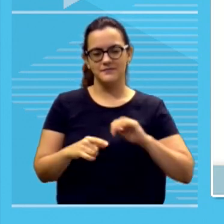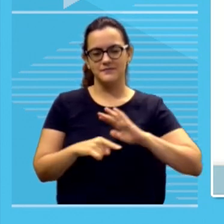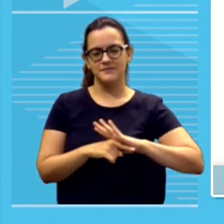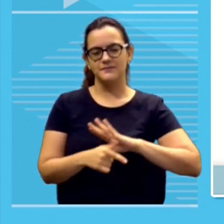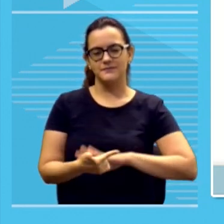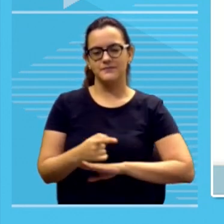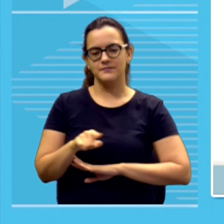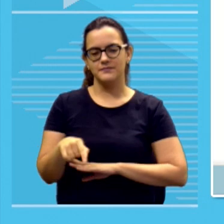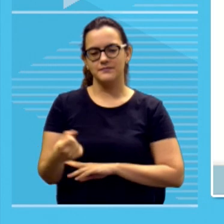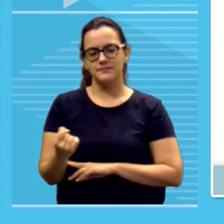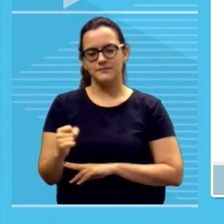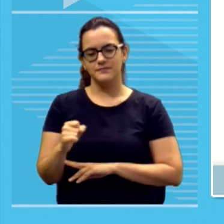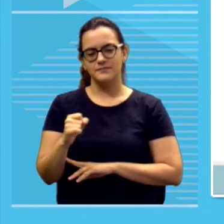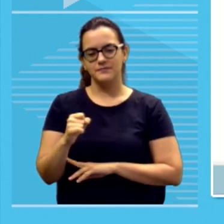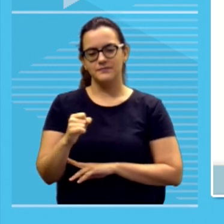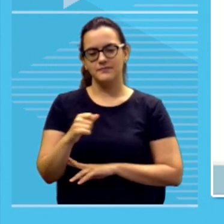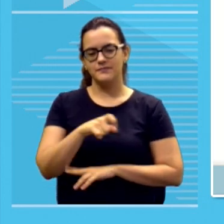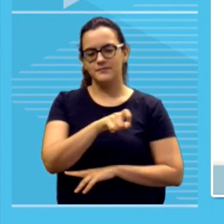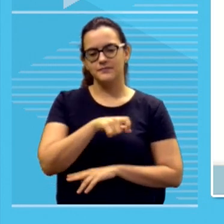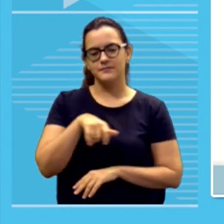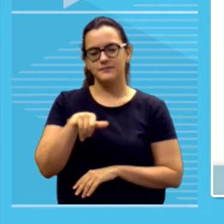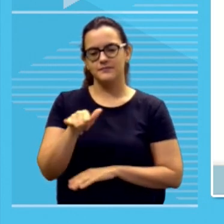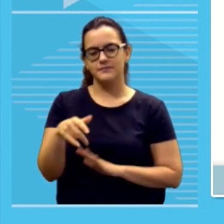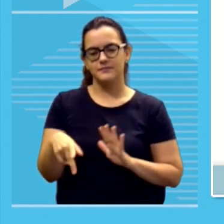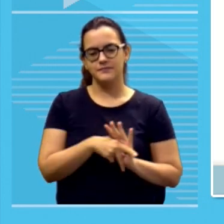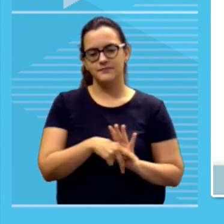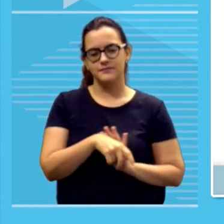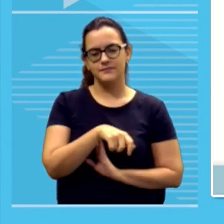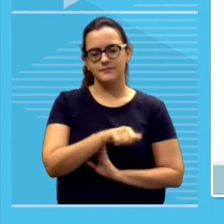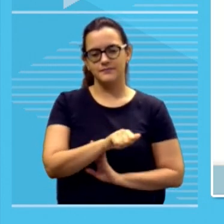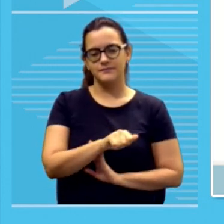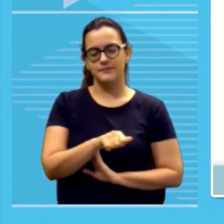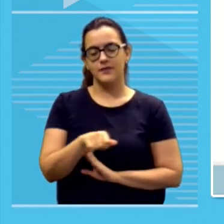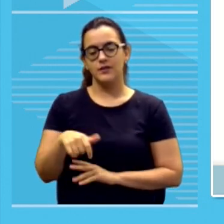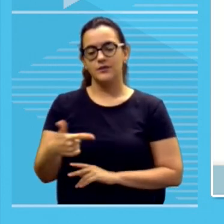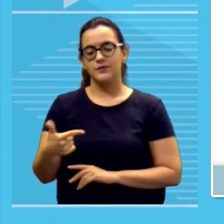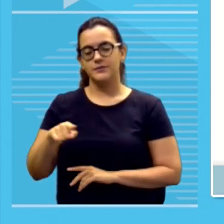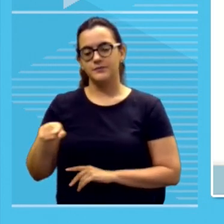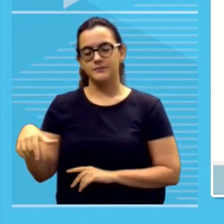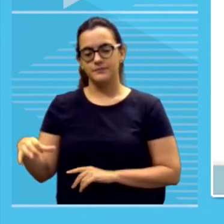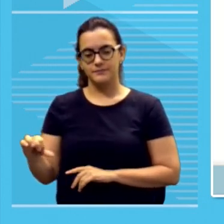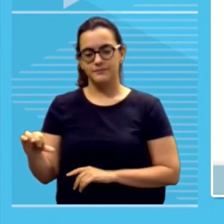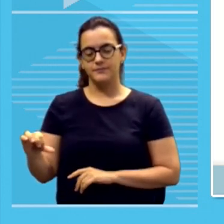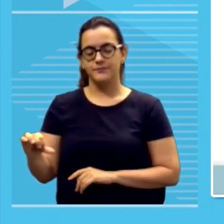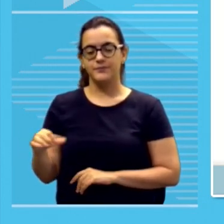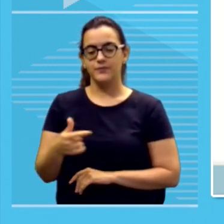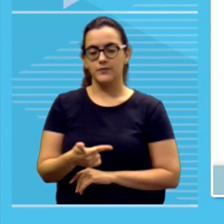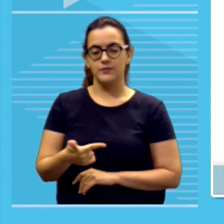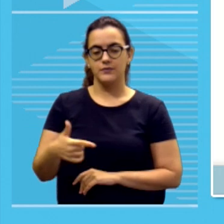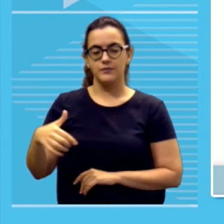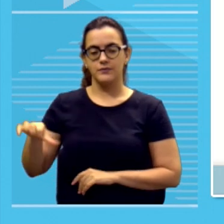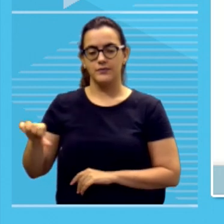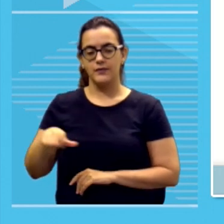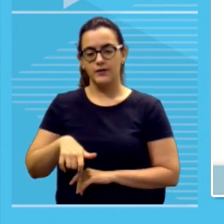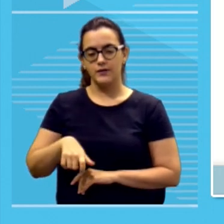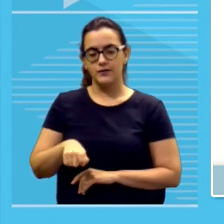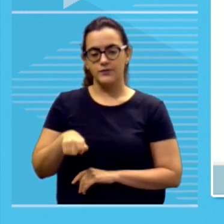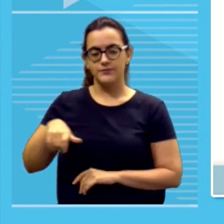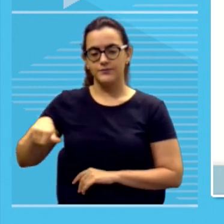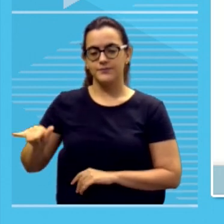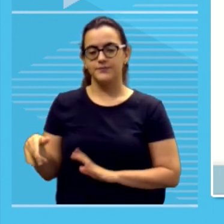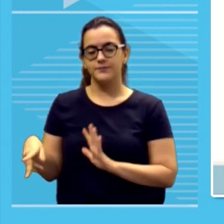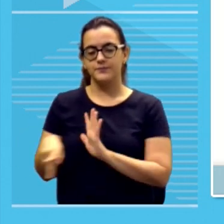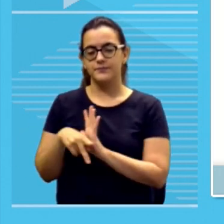menos o x do a ao quadrado mais agora vamos de y o y do B -